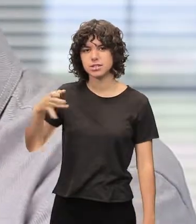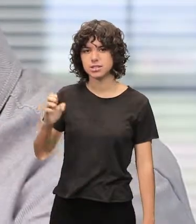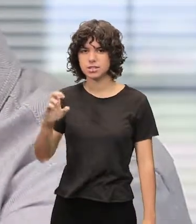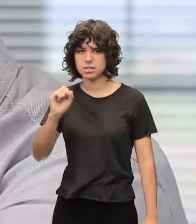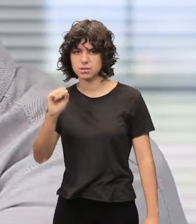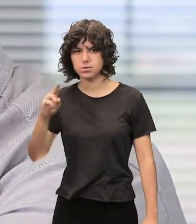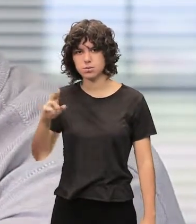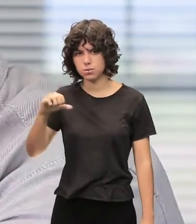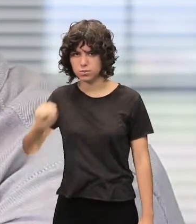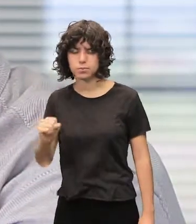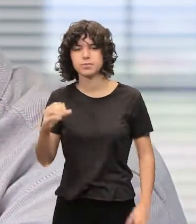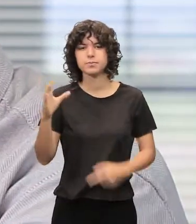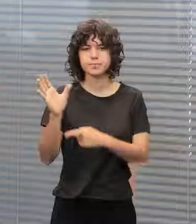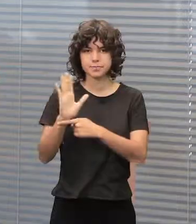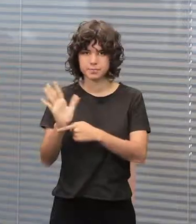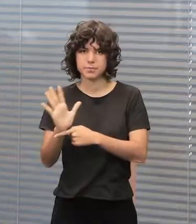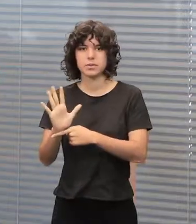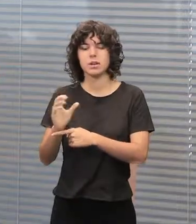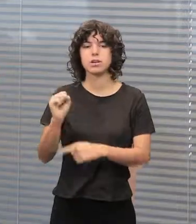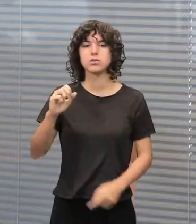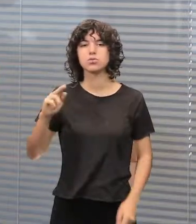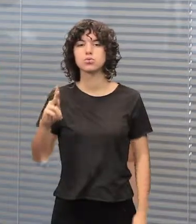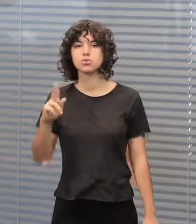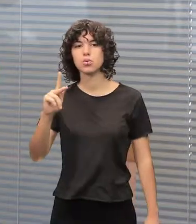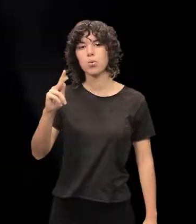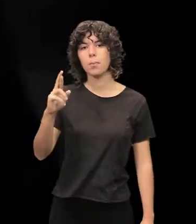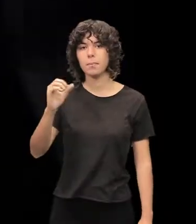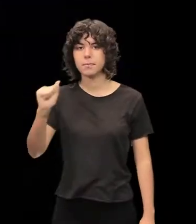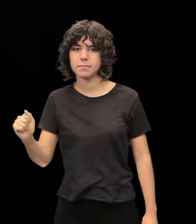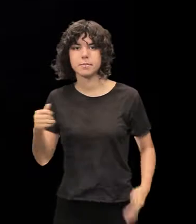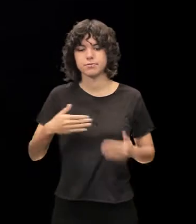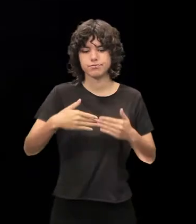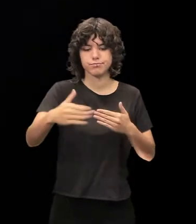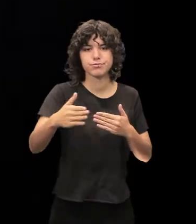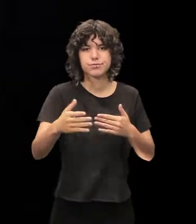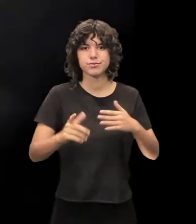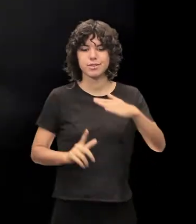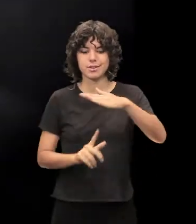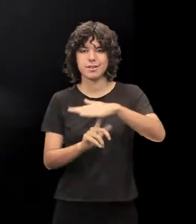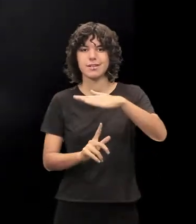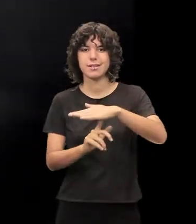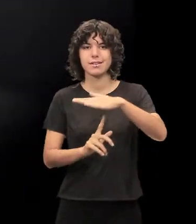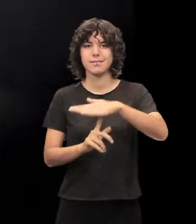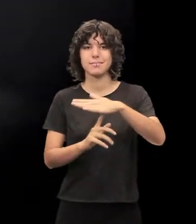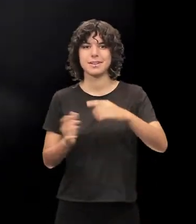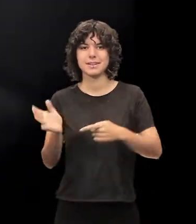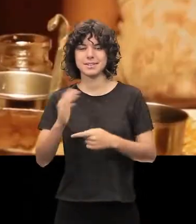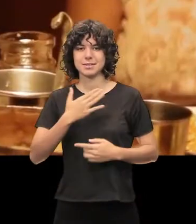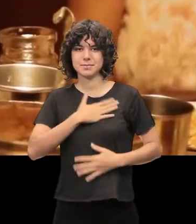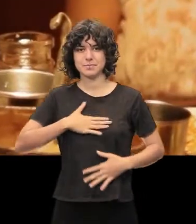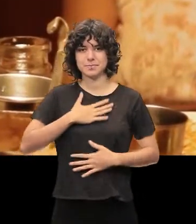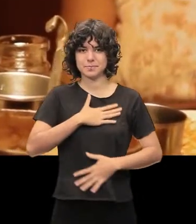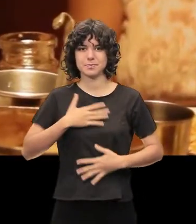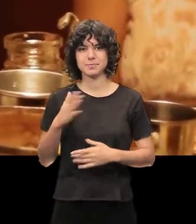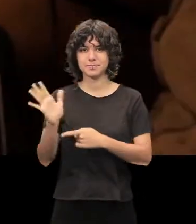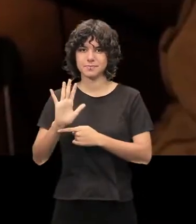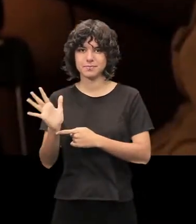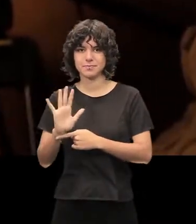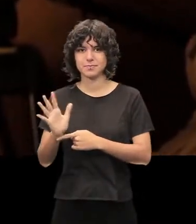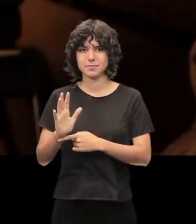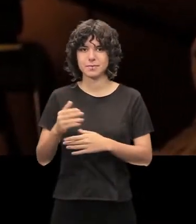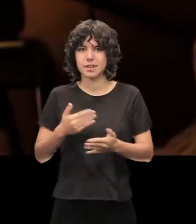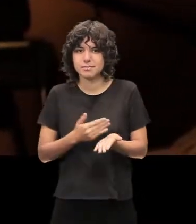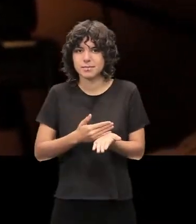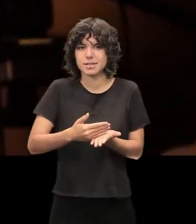O Cine Suprassumo extrapola os limites da cinefilia, trazendo uma análise sociológica a partir da produção cinematográfica do